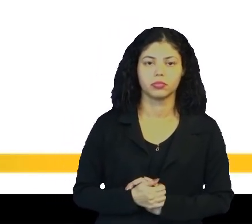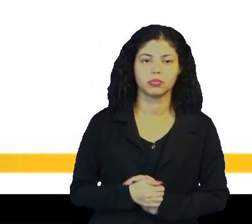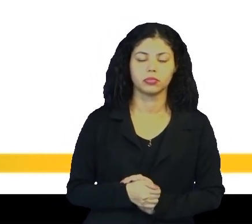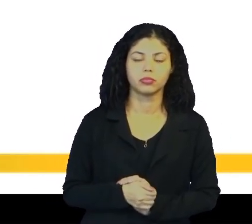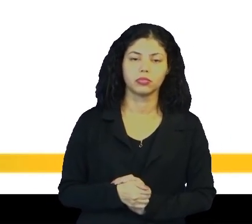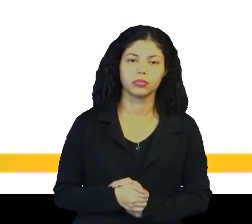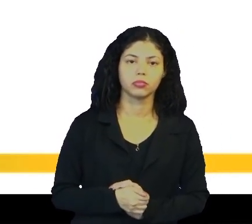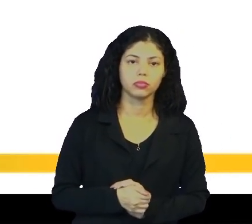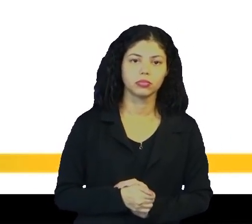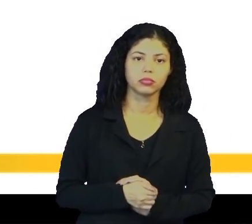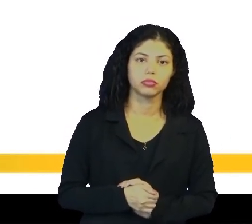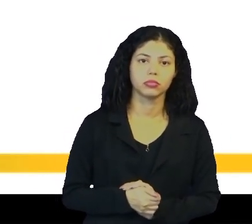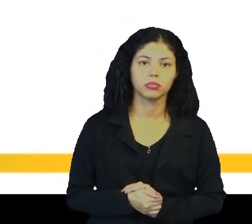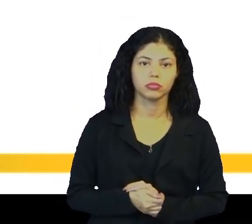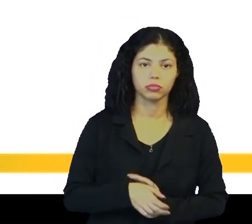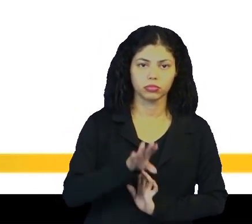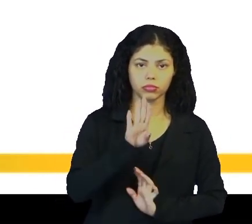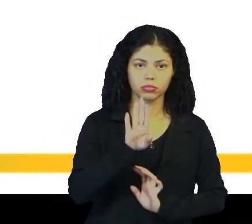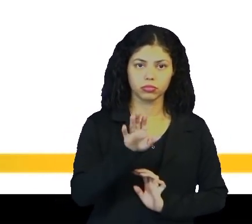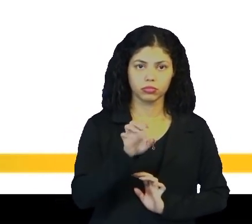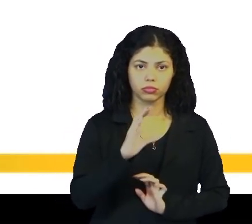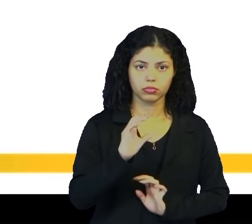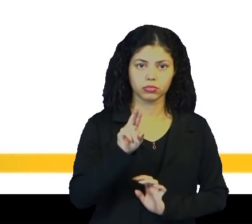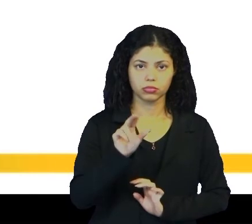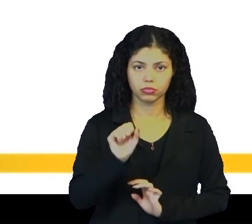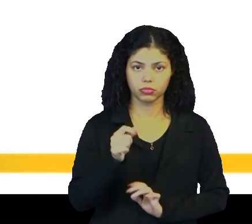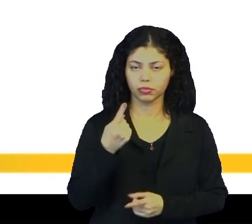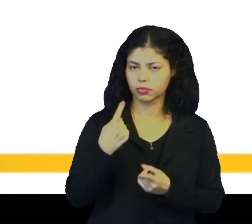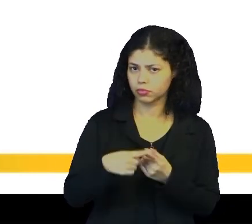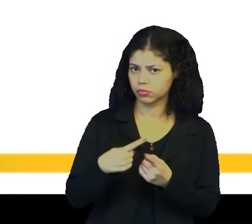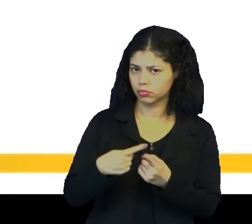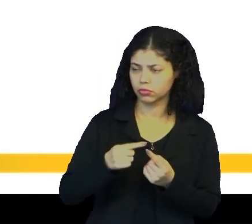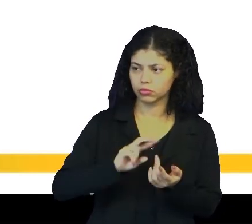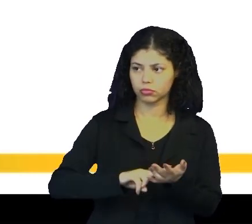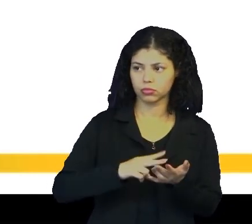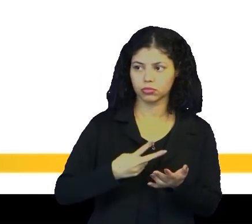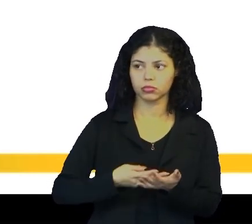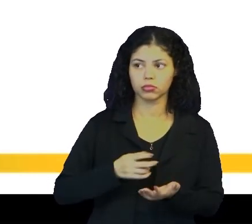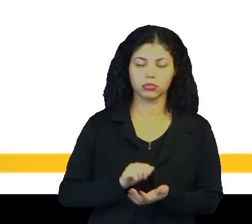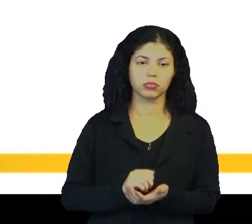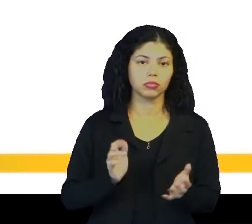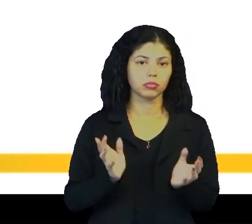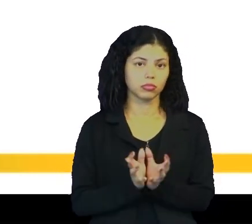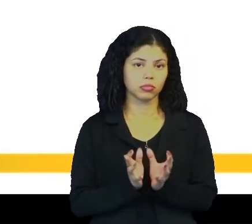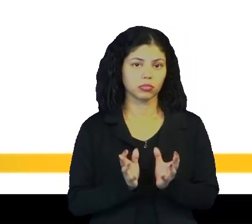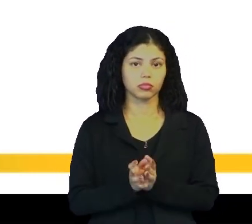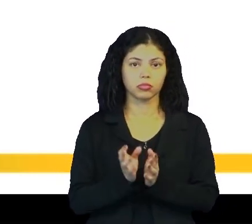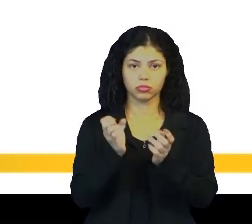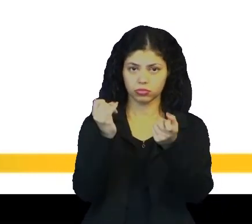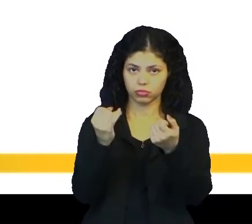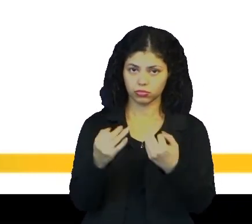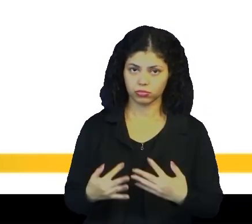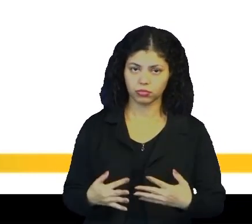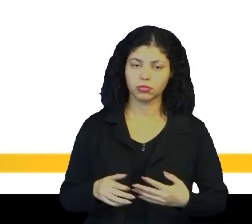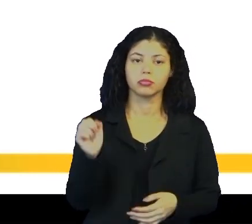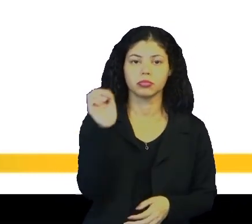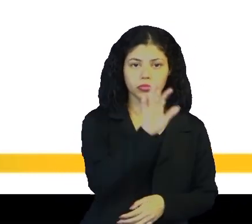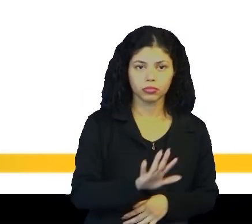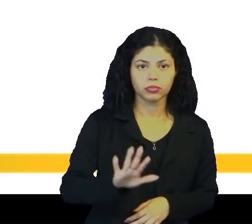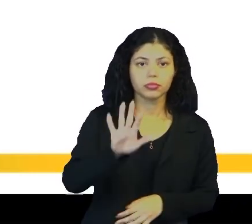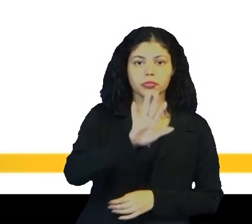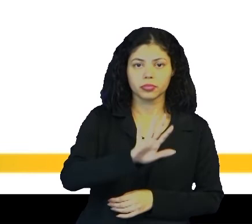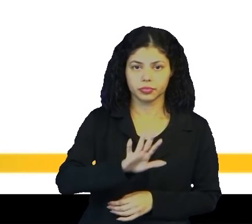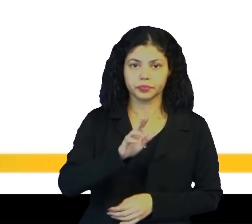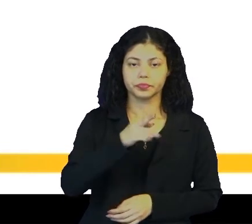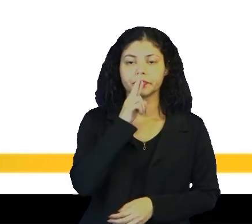Nós temos o because, que é traduzido como porque, que é uma conjunção explicativa. Geralmente você usa para,